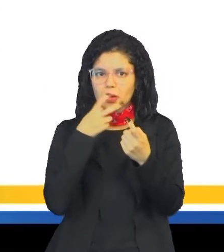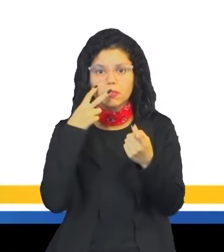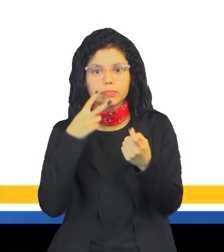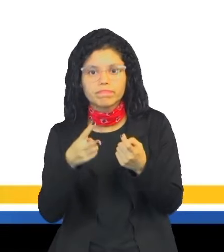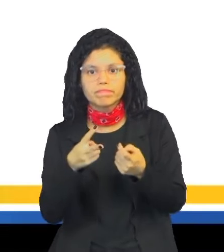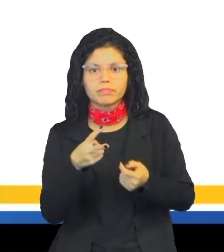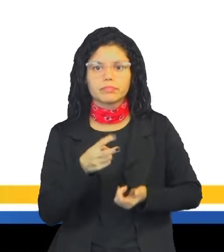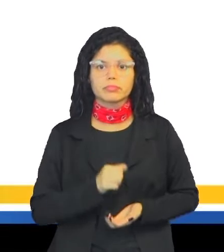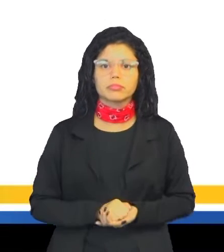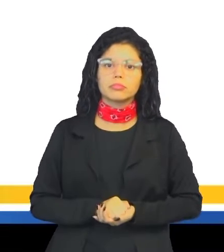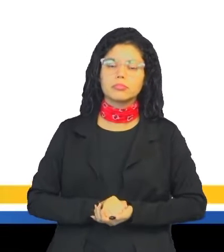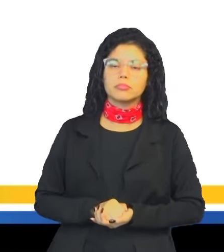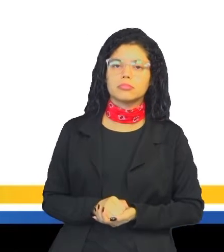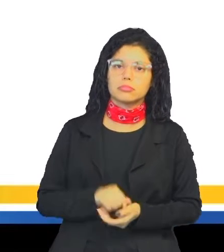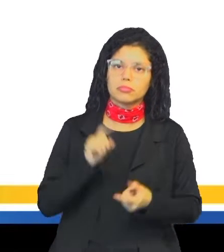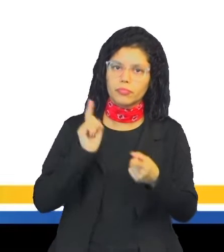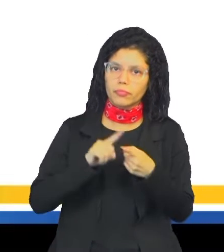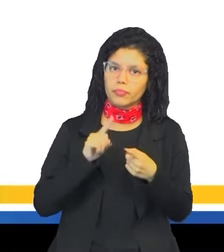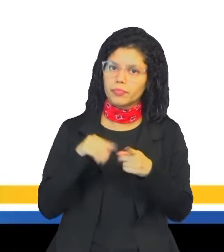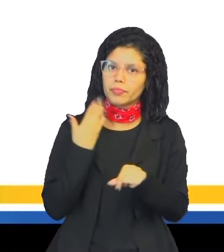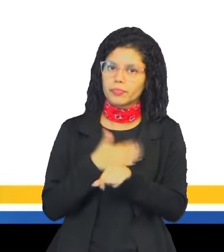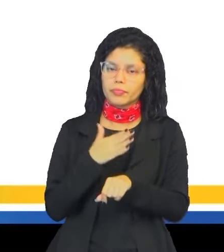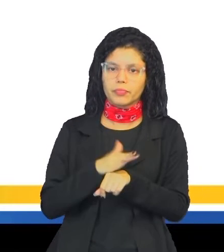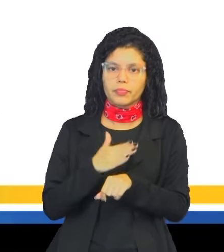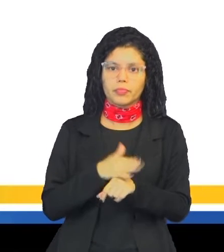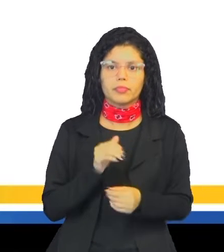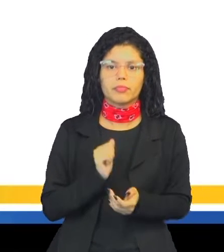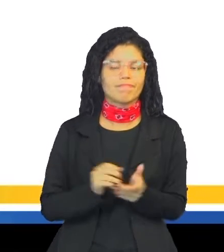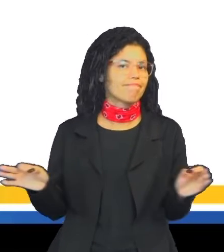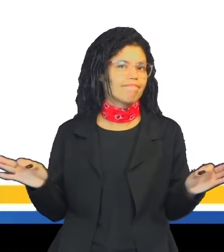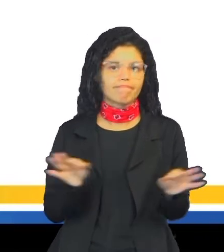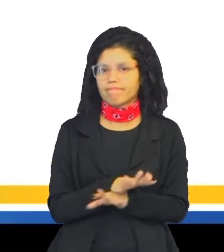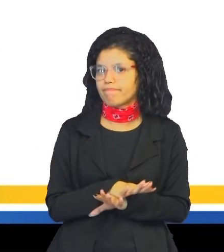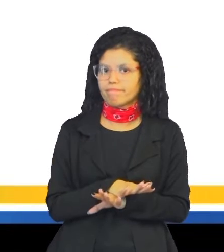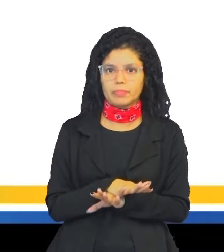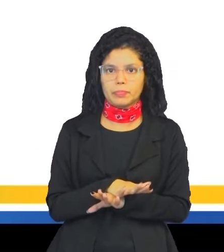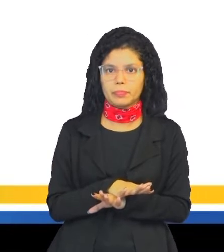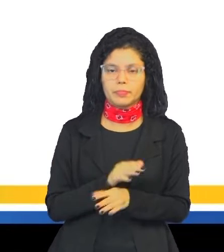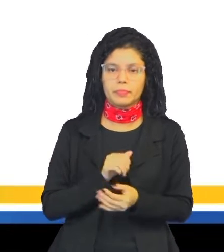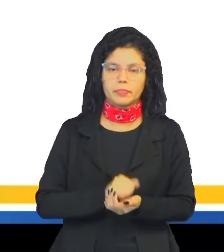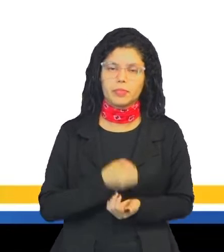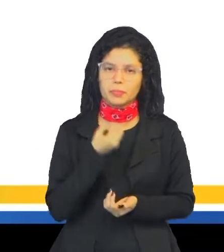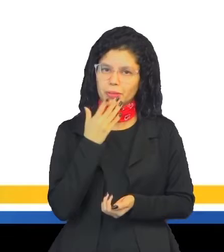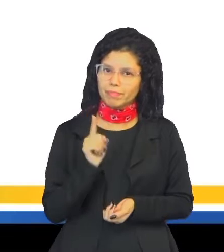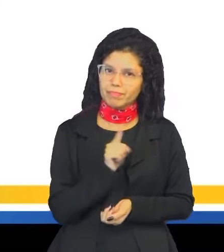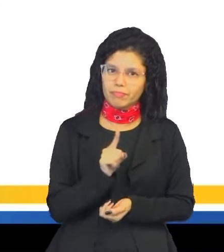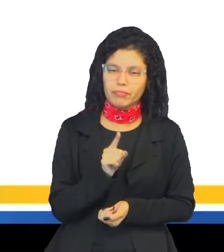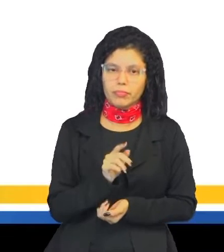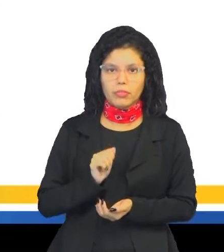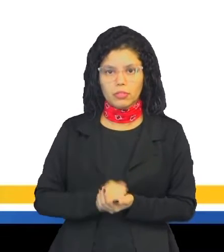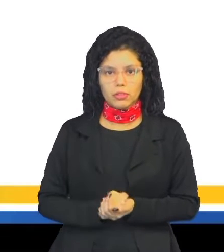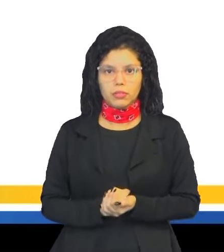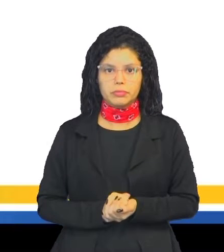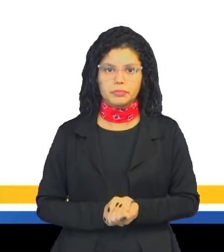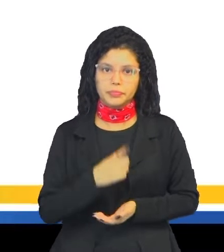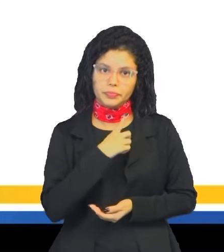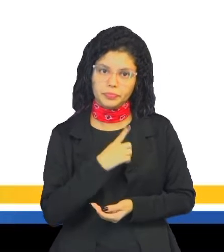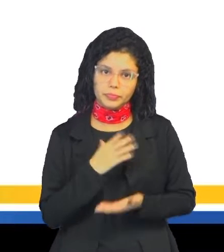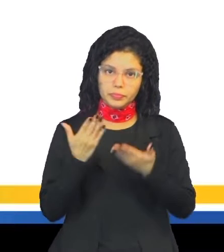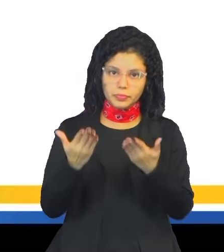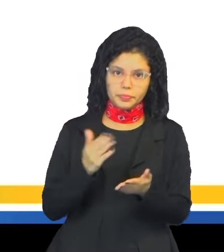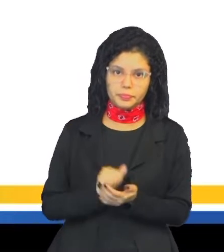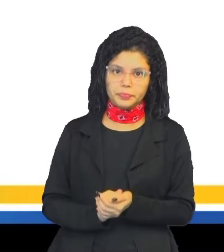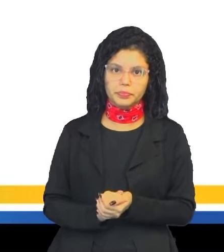ver, porque ela na prática não acabava, né, funcionando bem. Então a gente tem aí a força